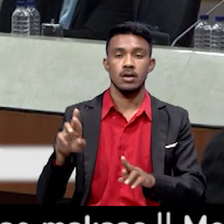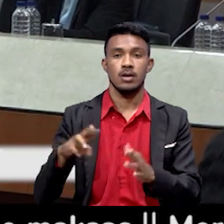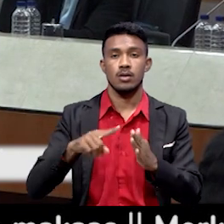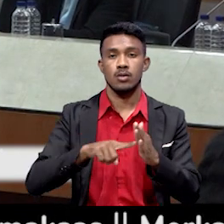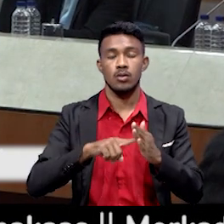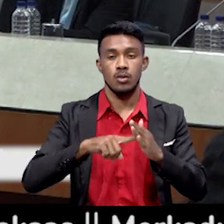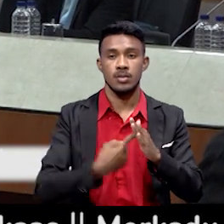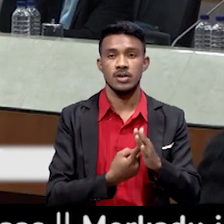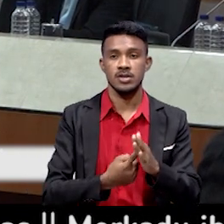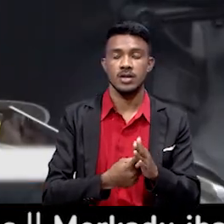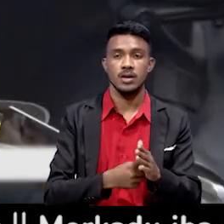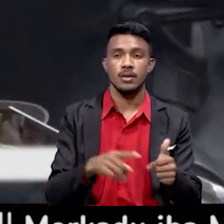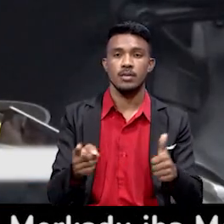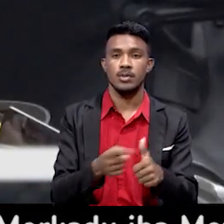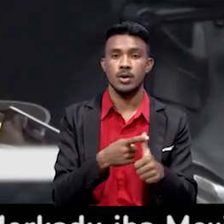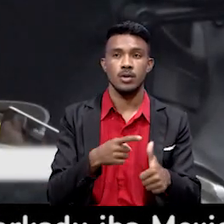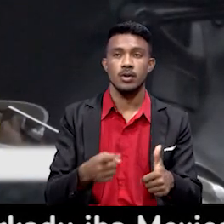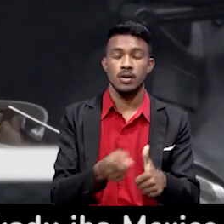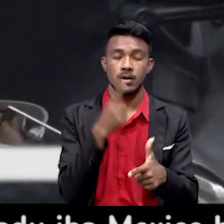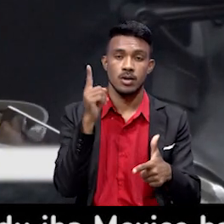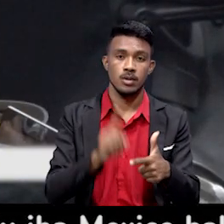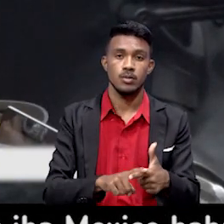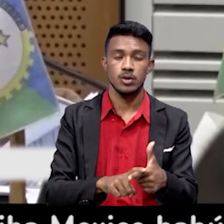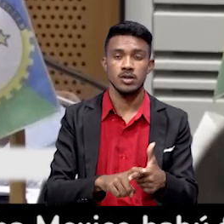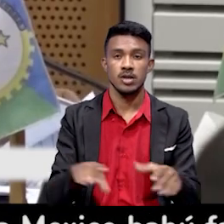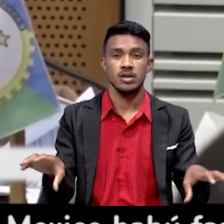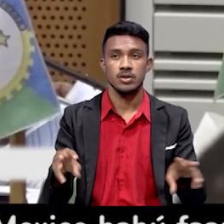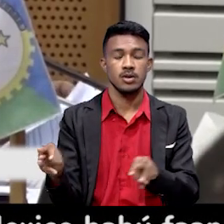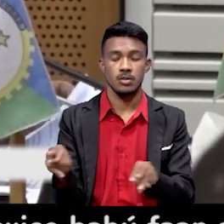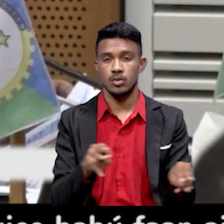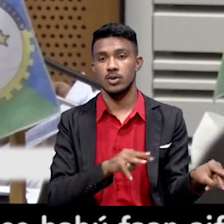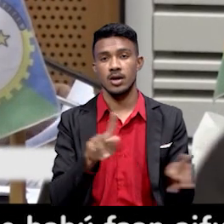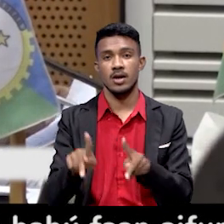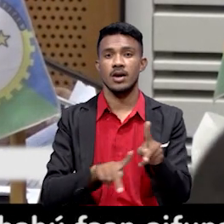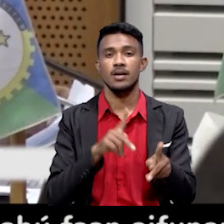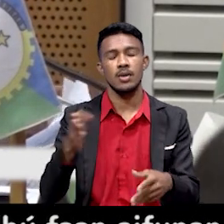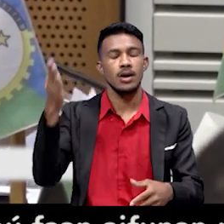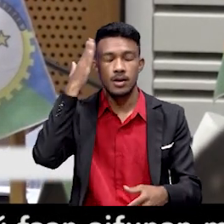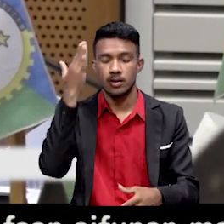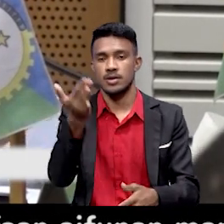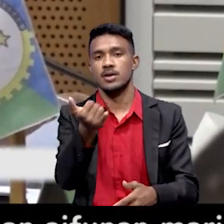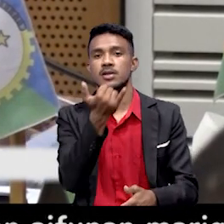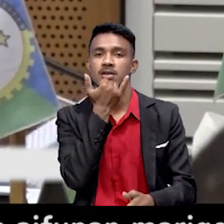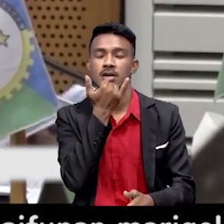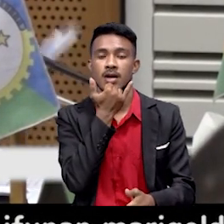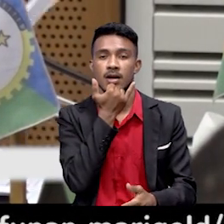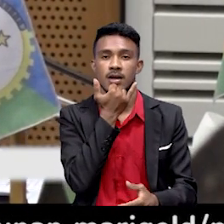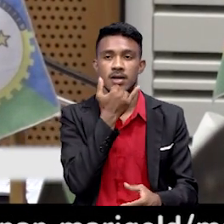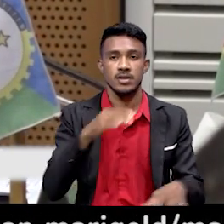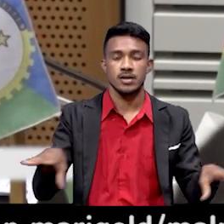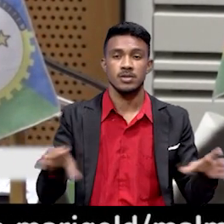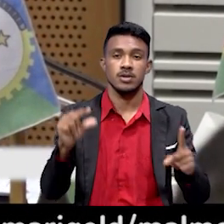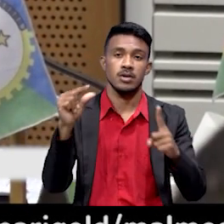primeira legislatura mas depois conceito ne muda é uma interpreta sala a substância lia fua